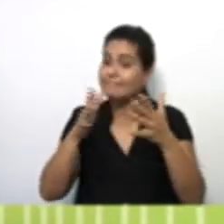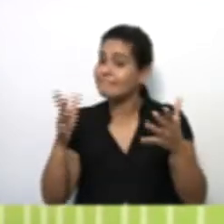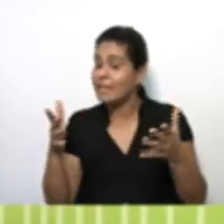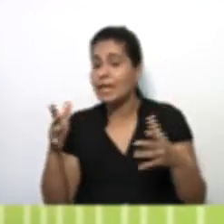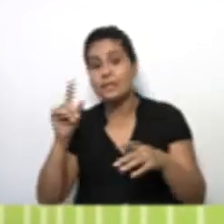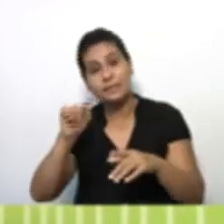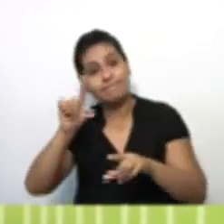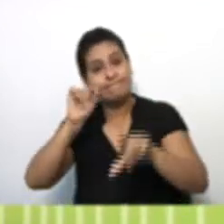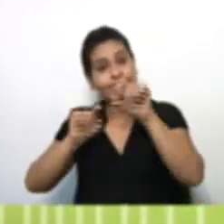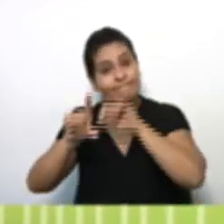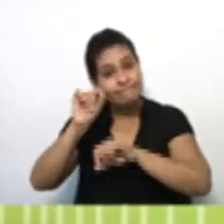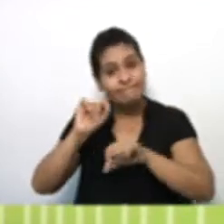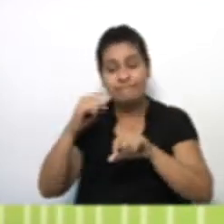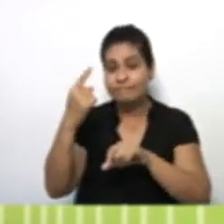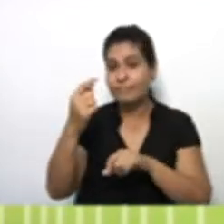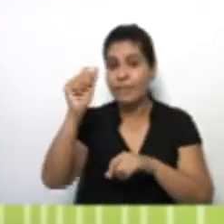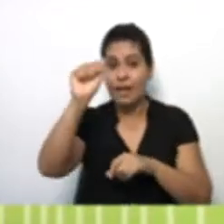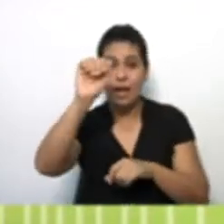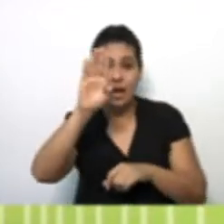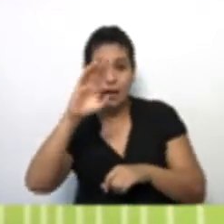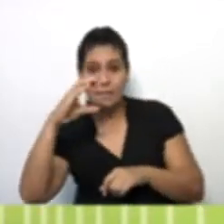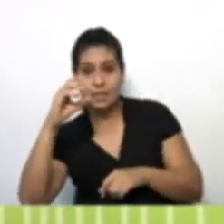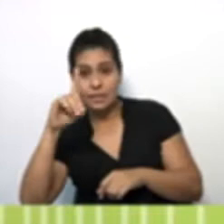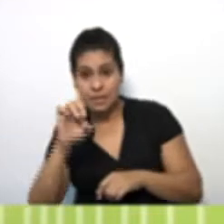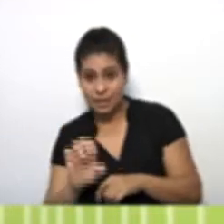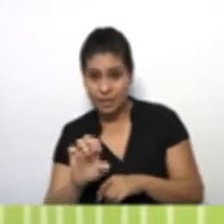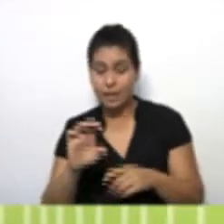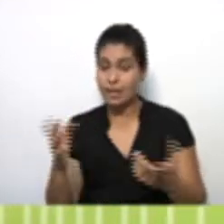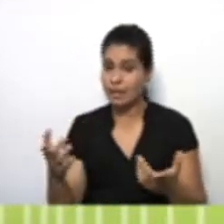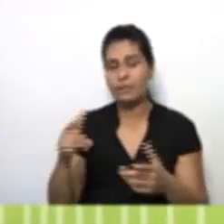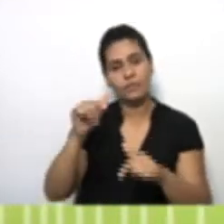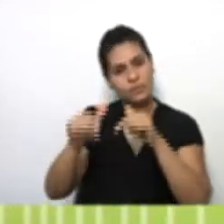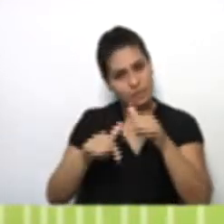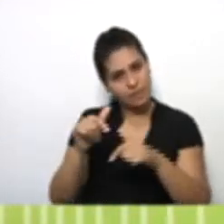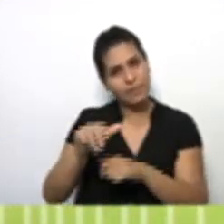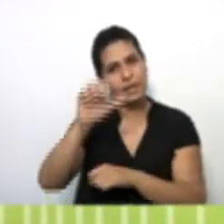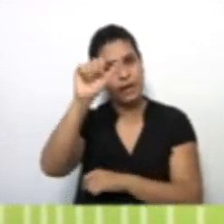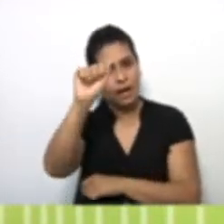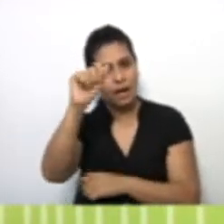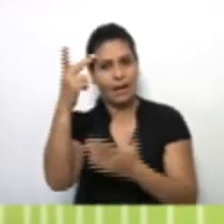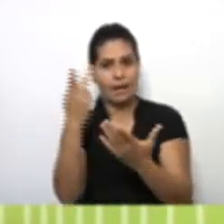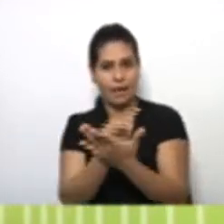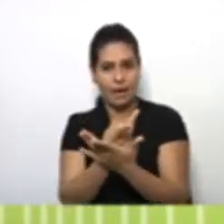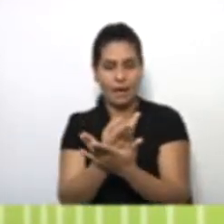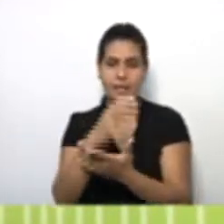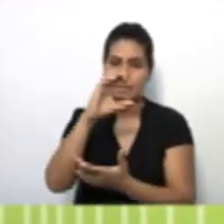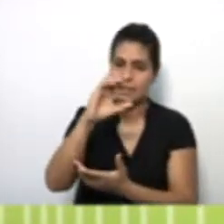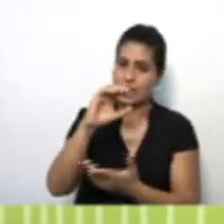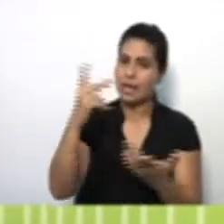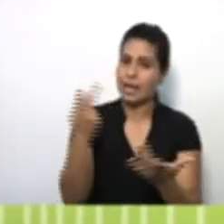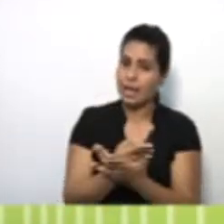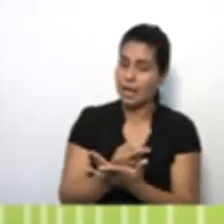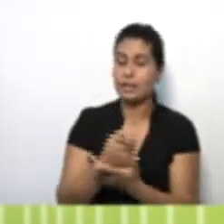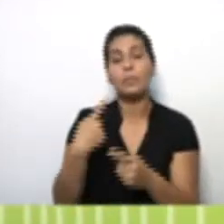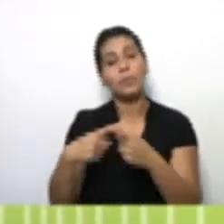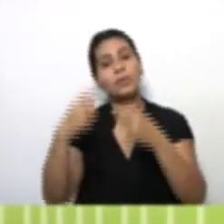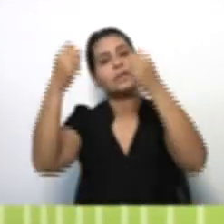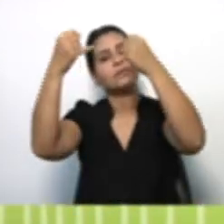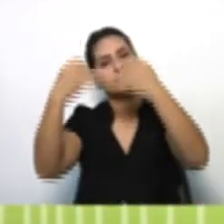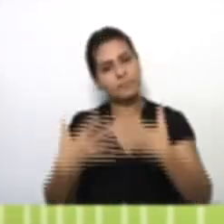trabalhar cada uma delas. Se é A, B, C, D, E, então eu vou trabalhar lá. Letra A está errada por conta disso, por conta daquilo, tá